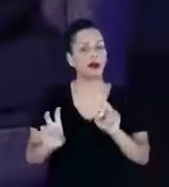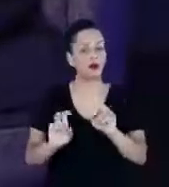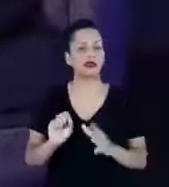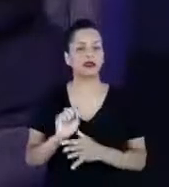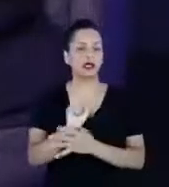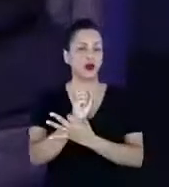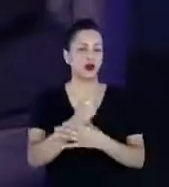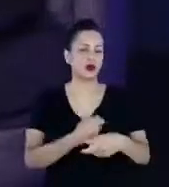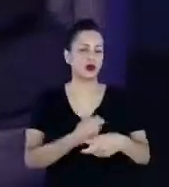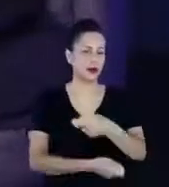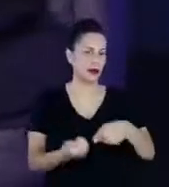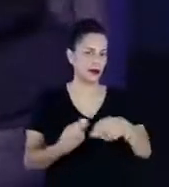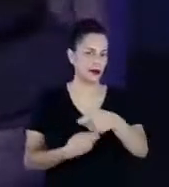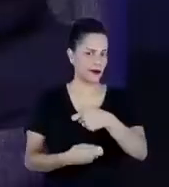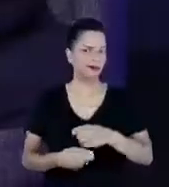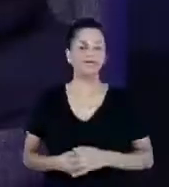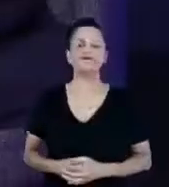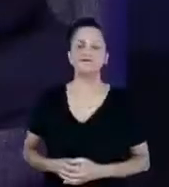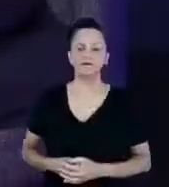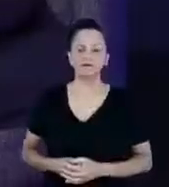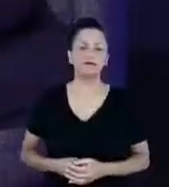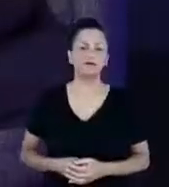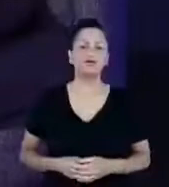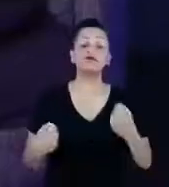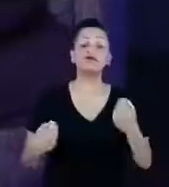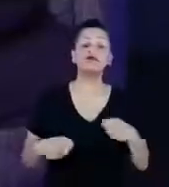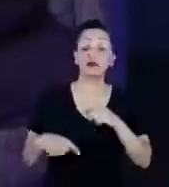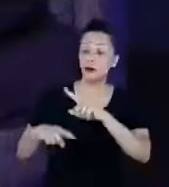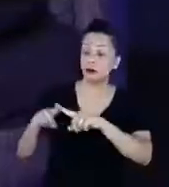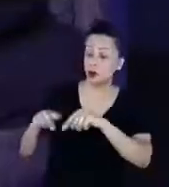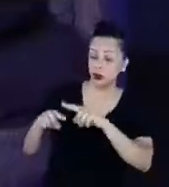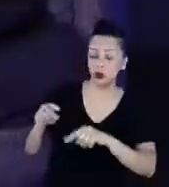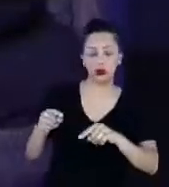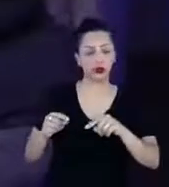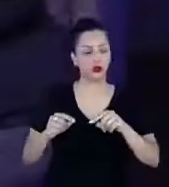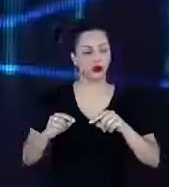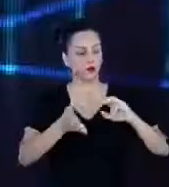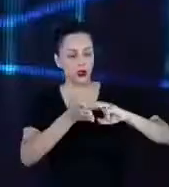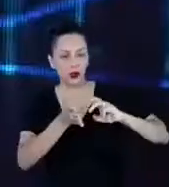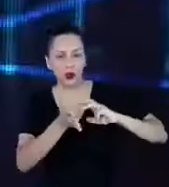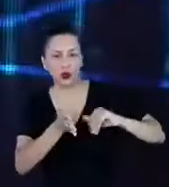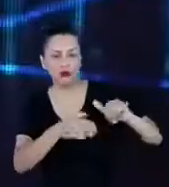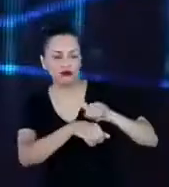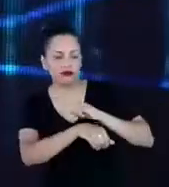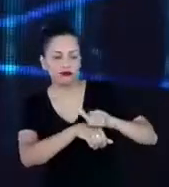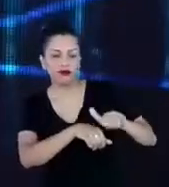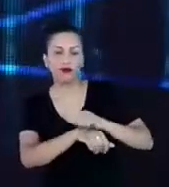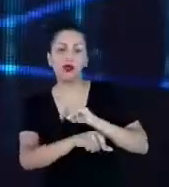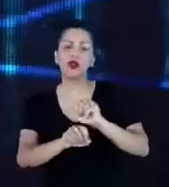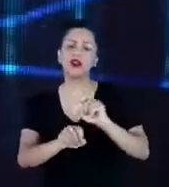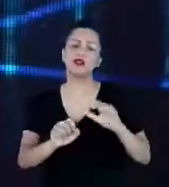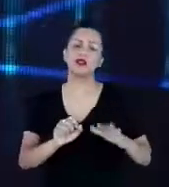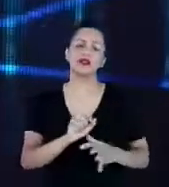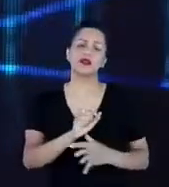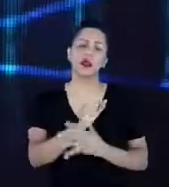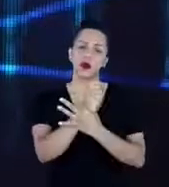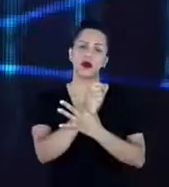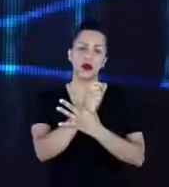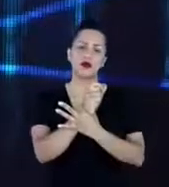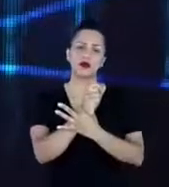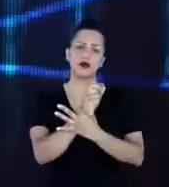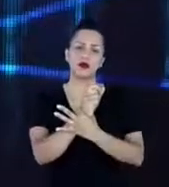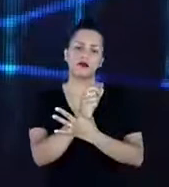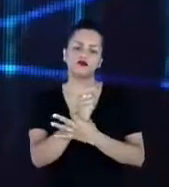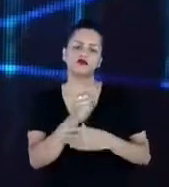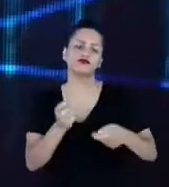mercado. Nós temos que desenvolver produtos, desenvolver metodologias que tragam segurança para o mercado, que